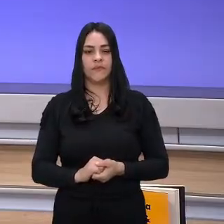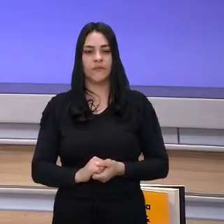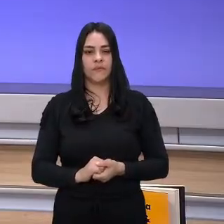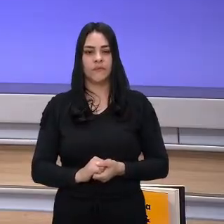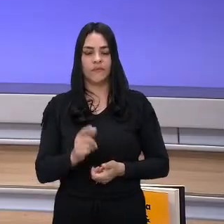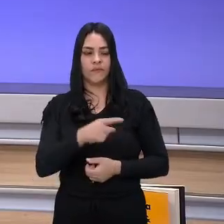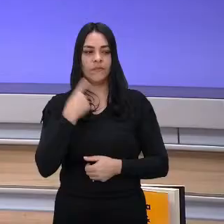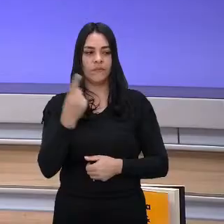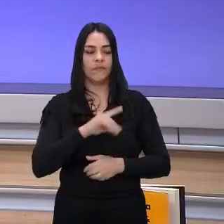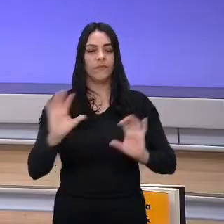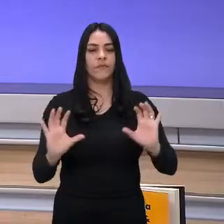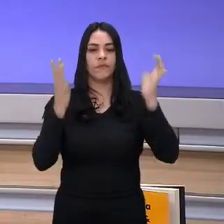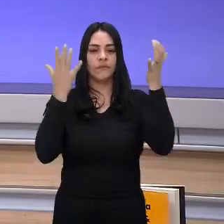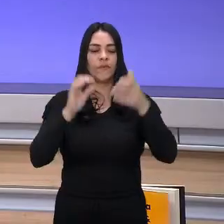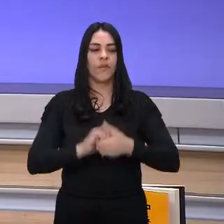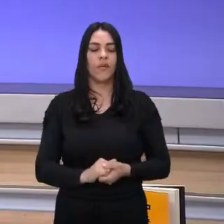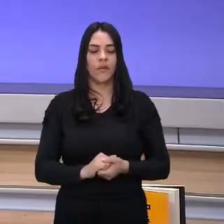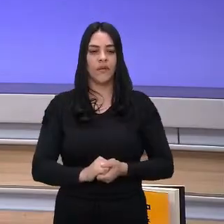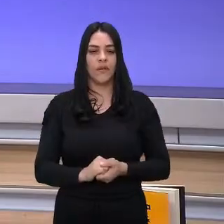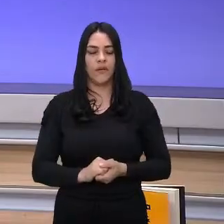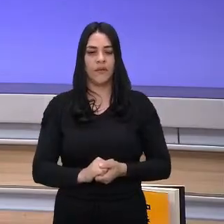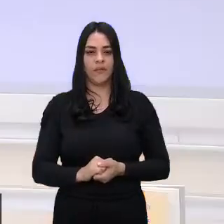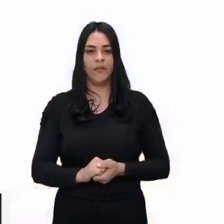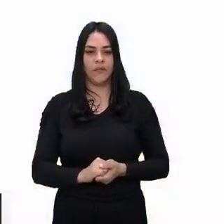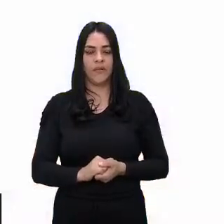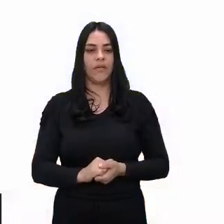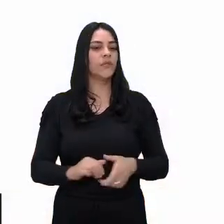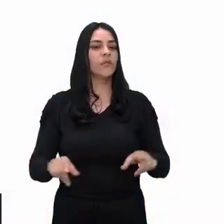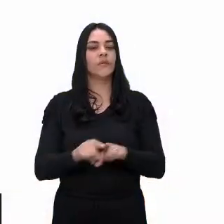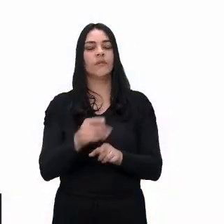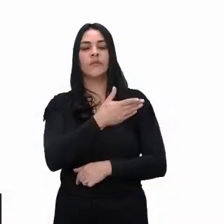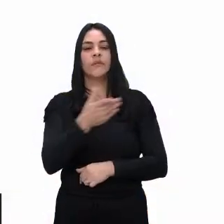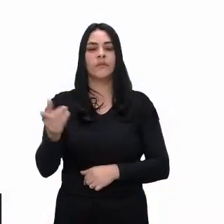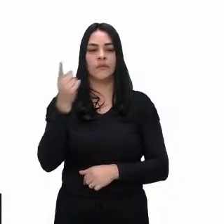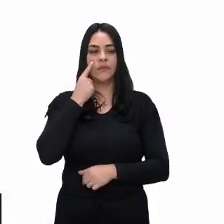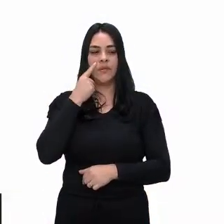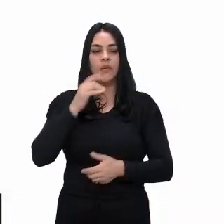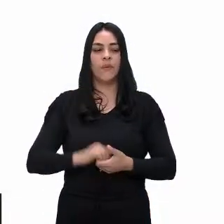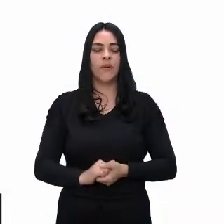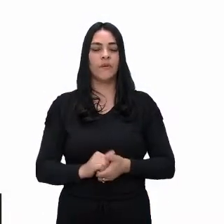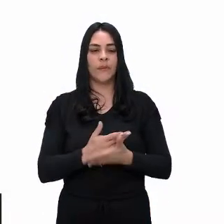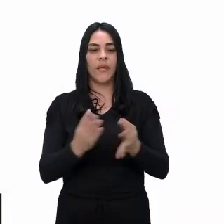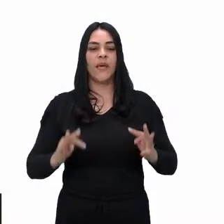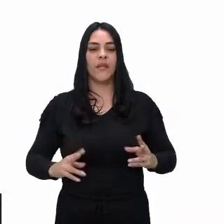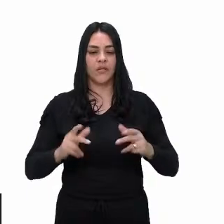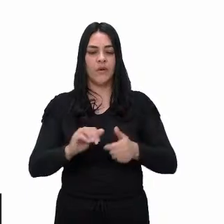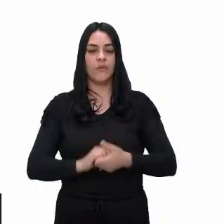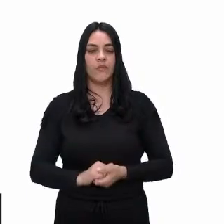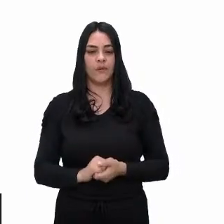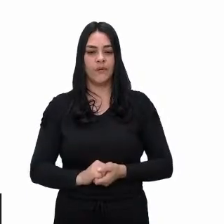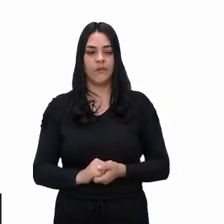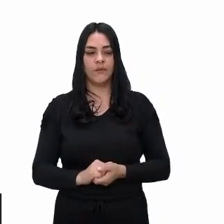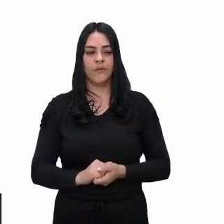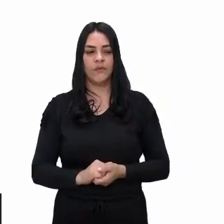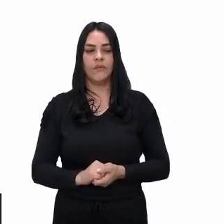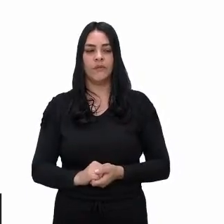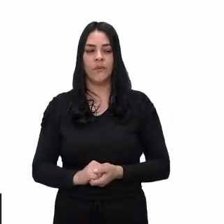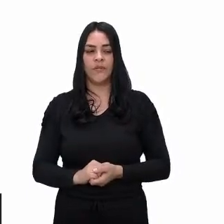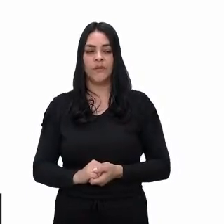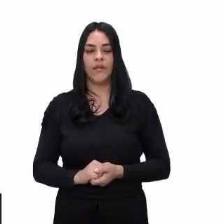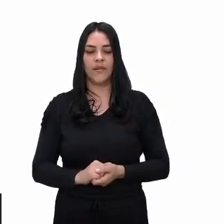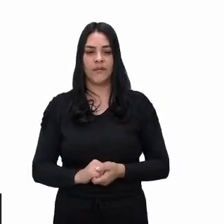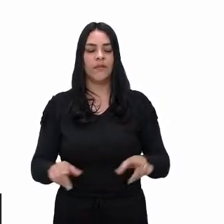O nosso Festival Oceano, um pouquinho aí de foto para vocês verem. O ano passado nós conseguimos em torno